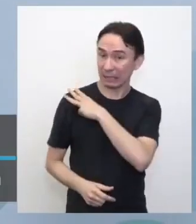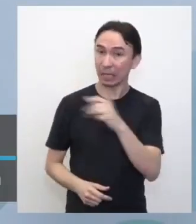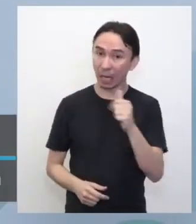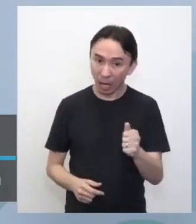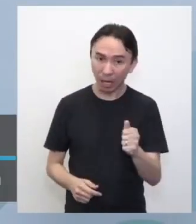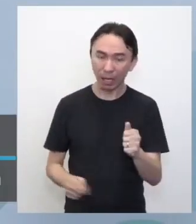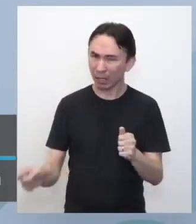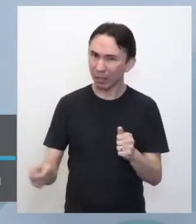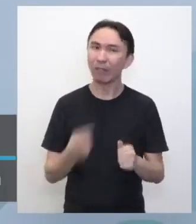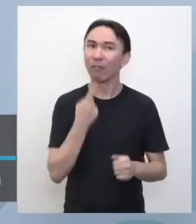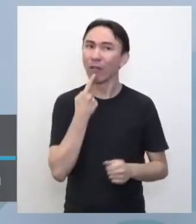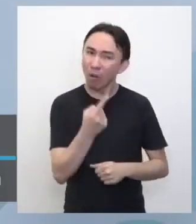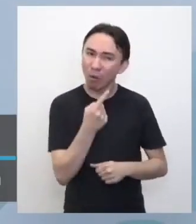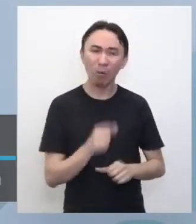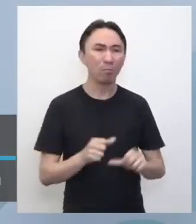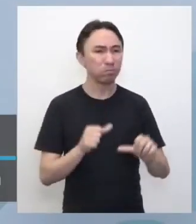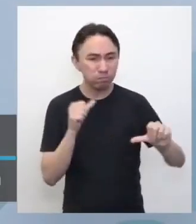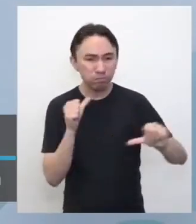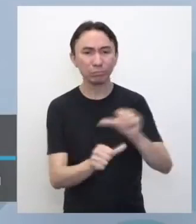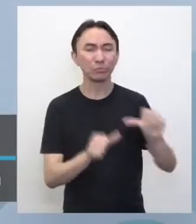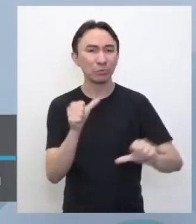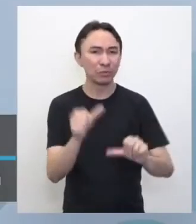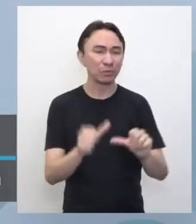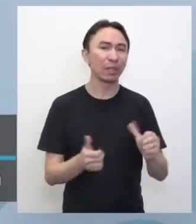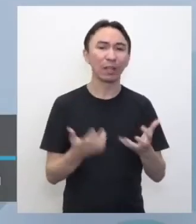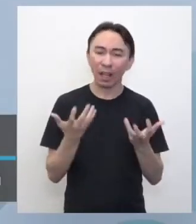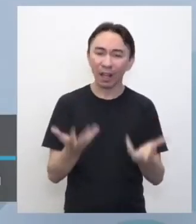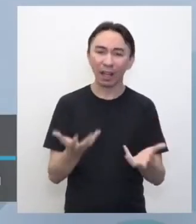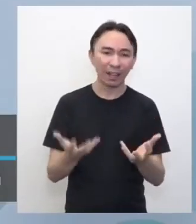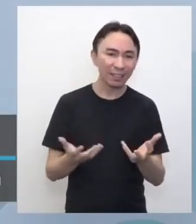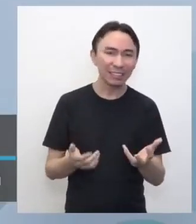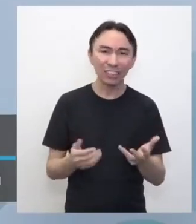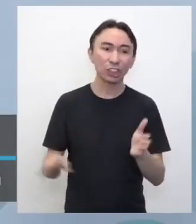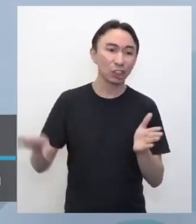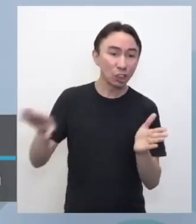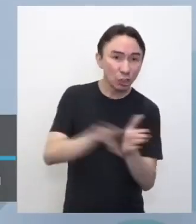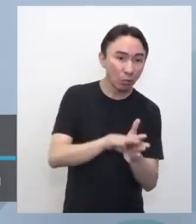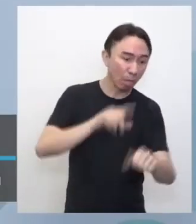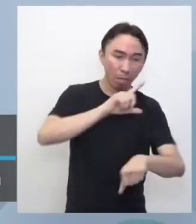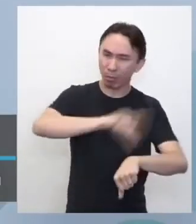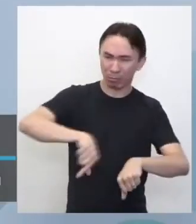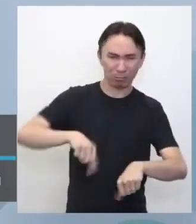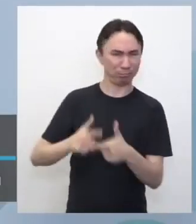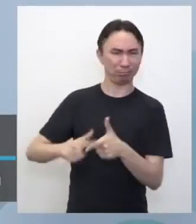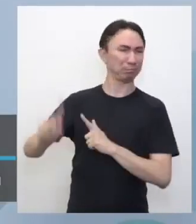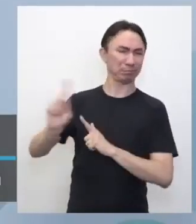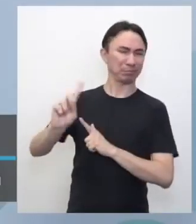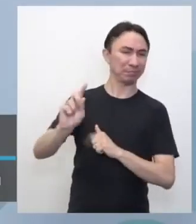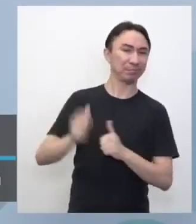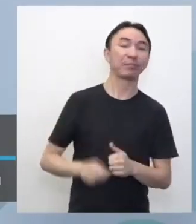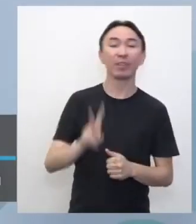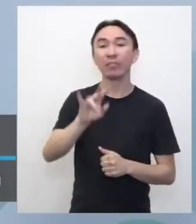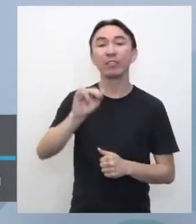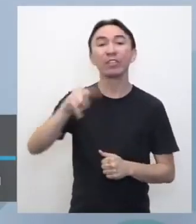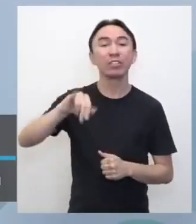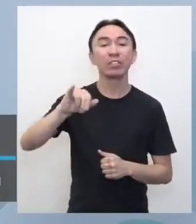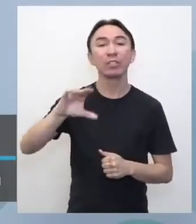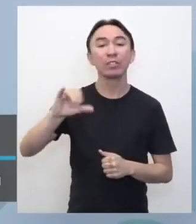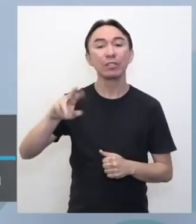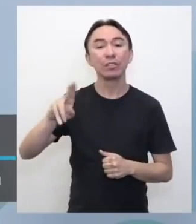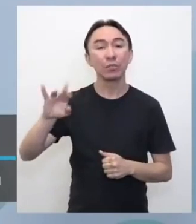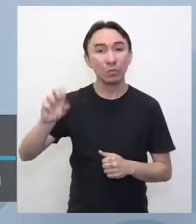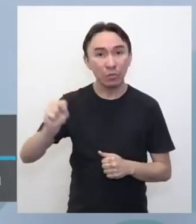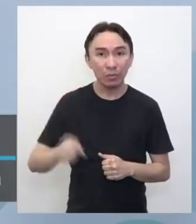também. Eu sei que tá, né, até conversar com a mim trazer acaba chegando atrasado, mas sem problema. E o Vinícius fala aqui que foi Machado